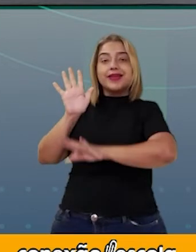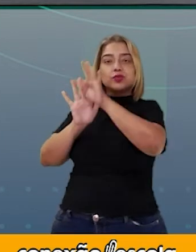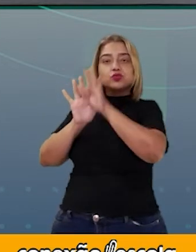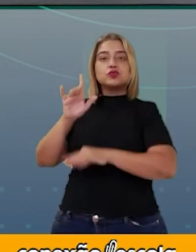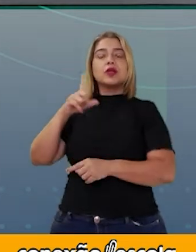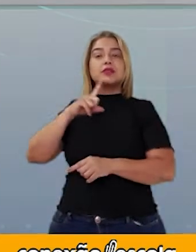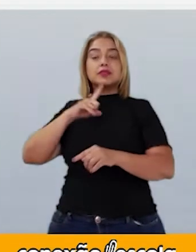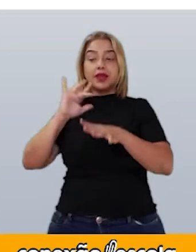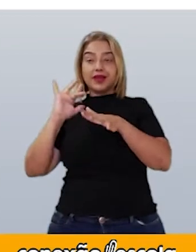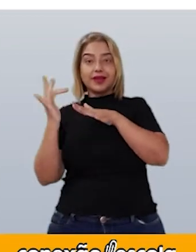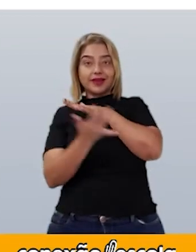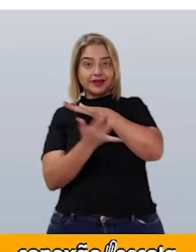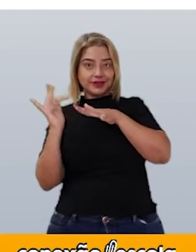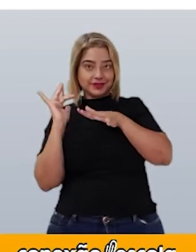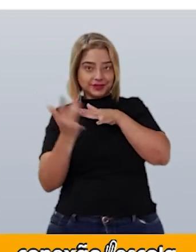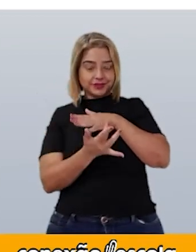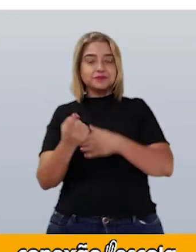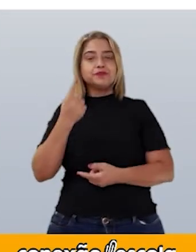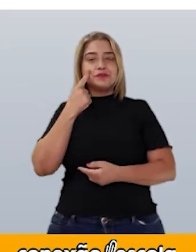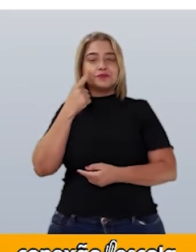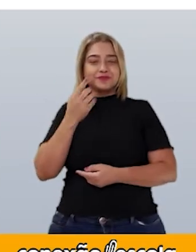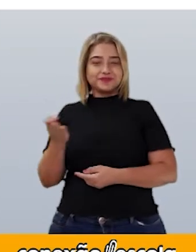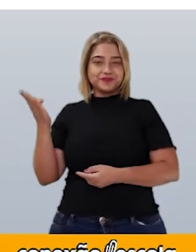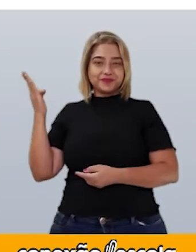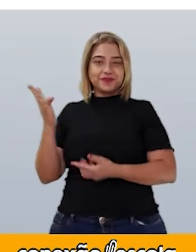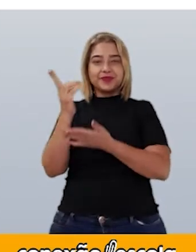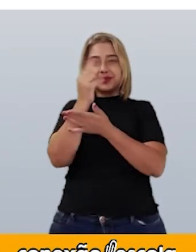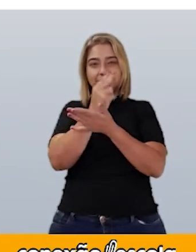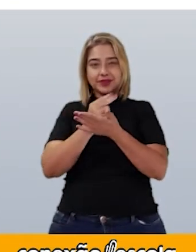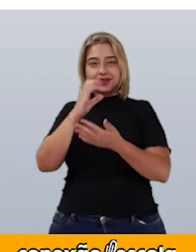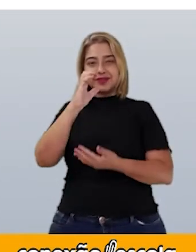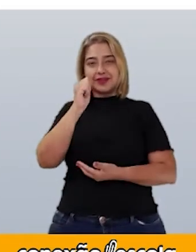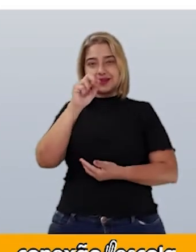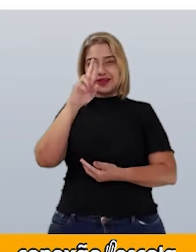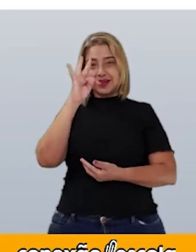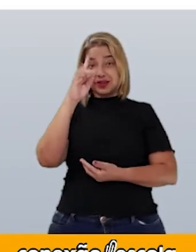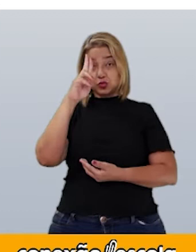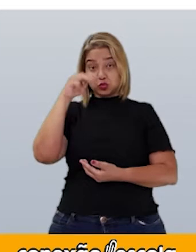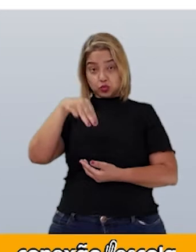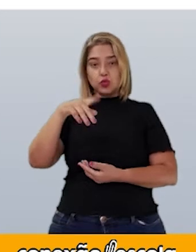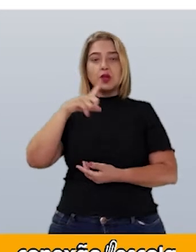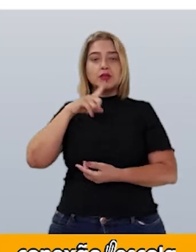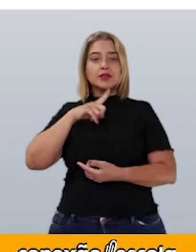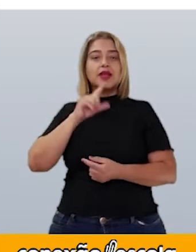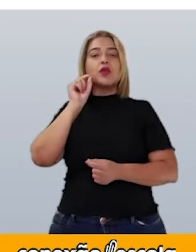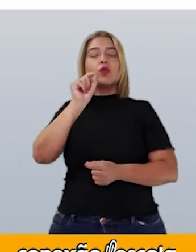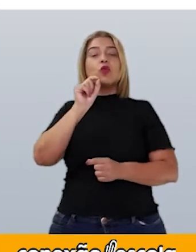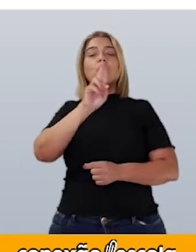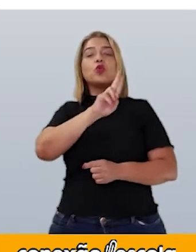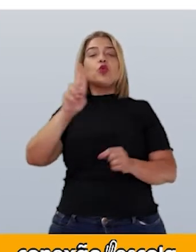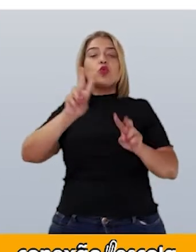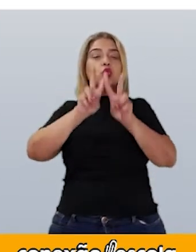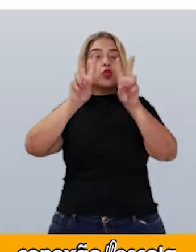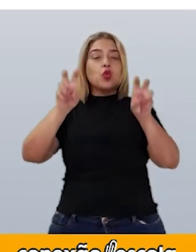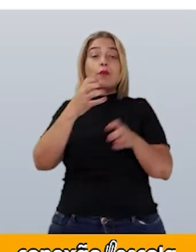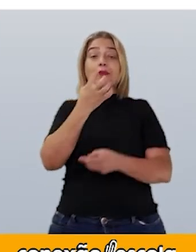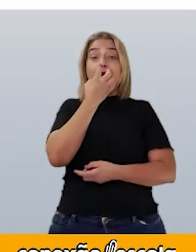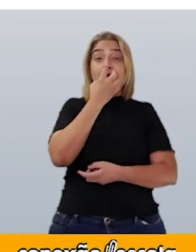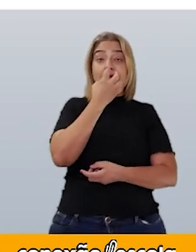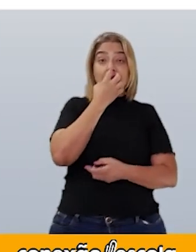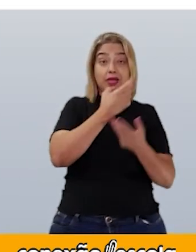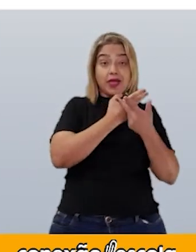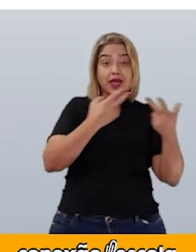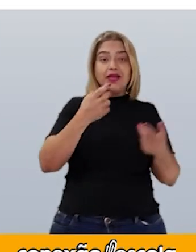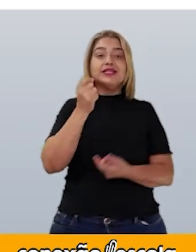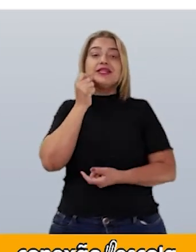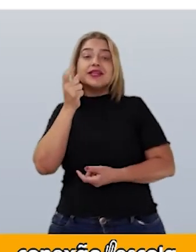só esse cartoon intitulado Cães e Gatos, que foi publicado em uma rede social. Observe